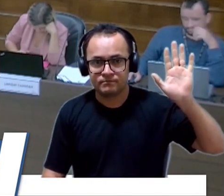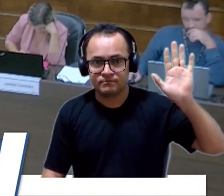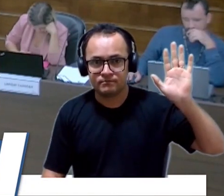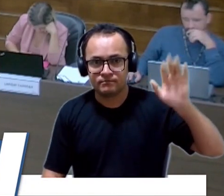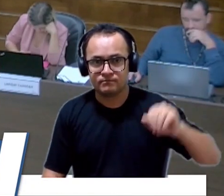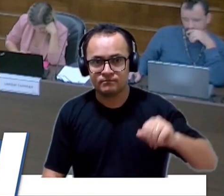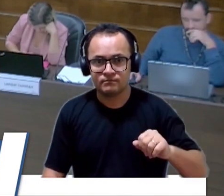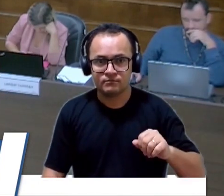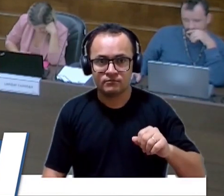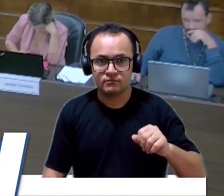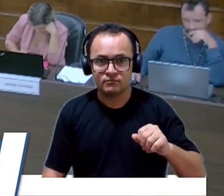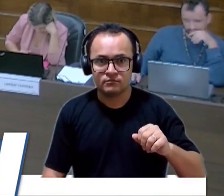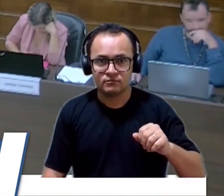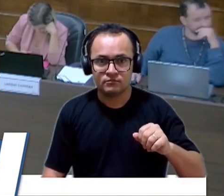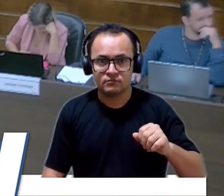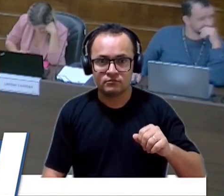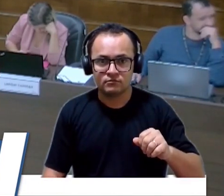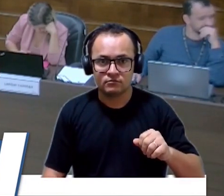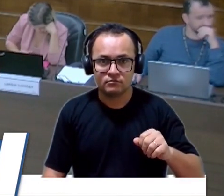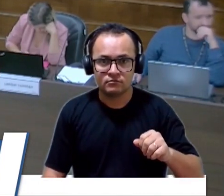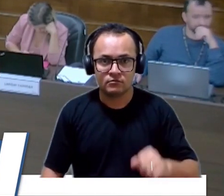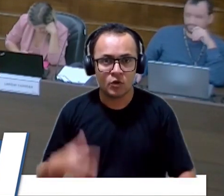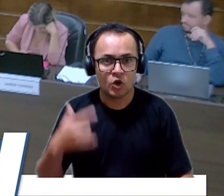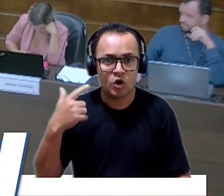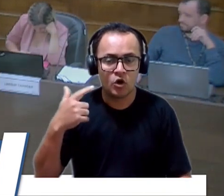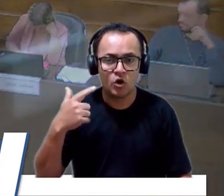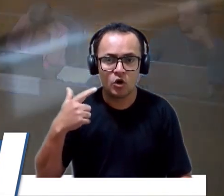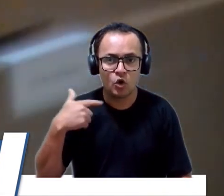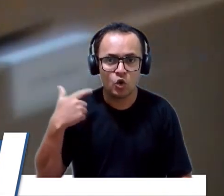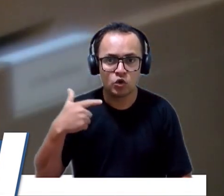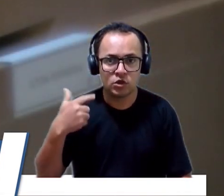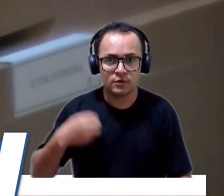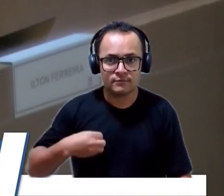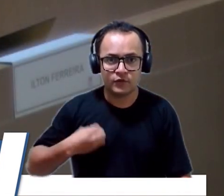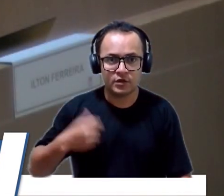13 votos, né? A Lourdinha não chegou, não está presente ainda.